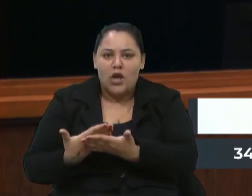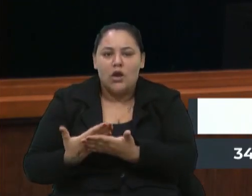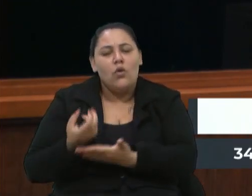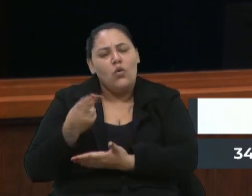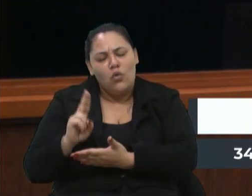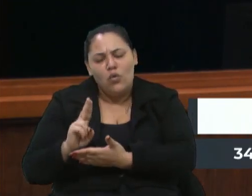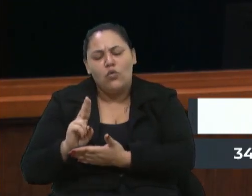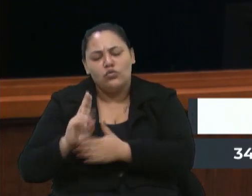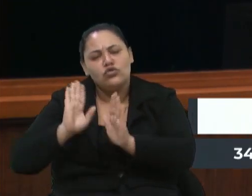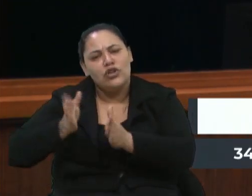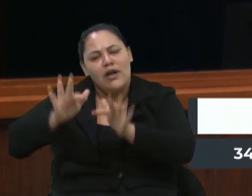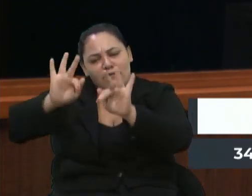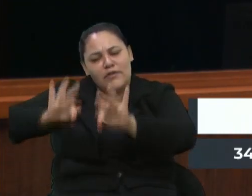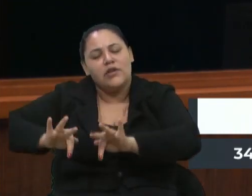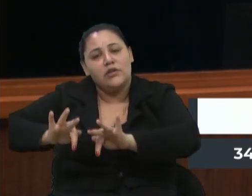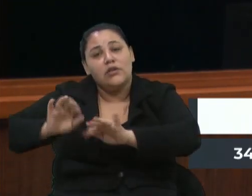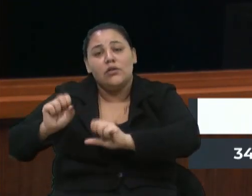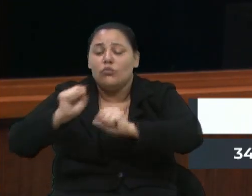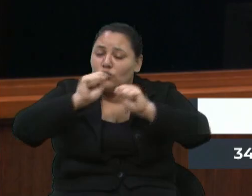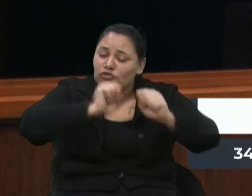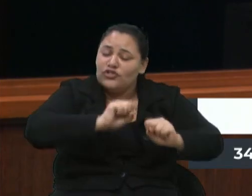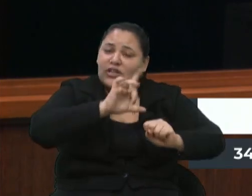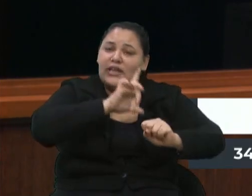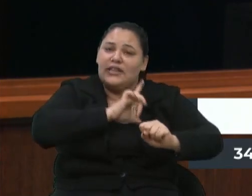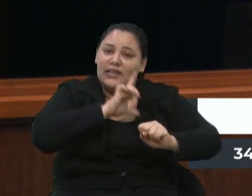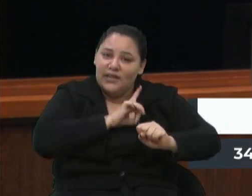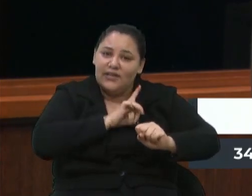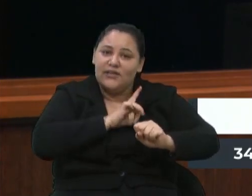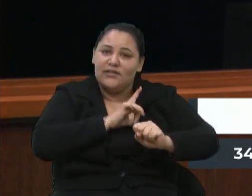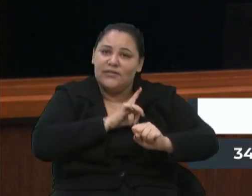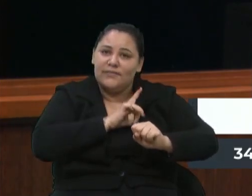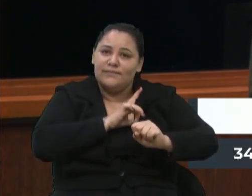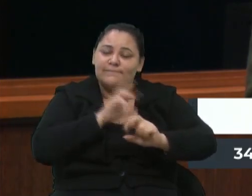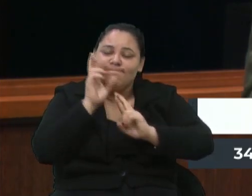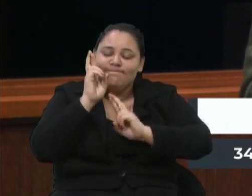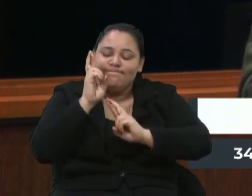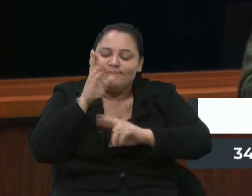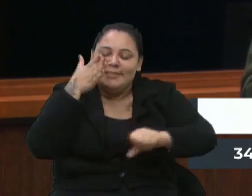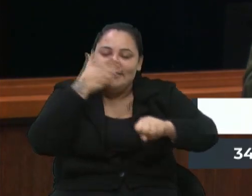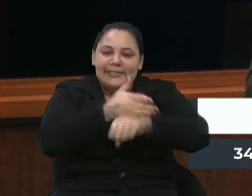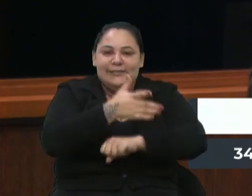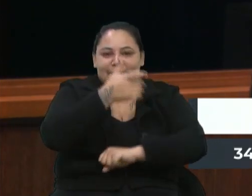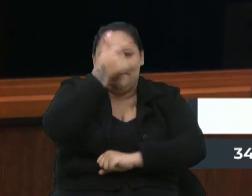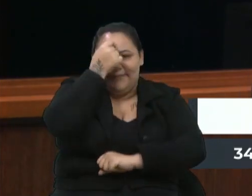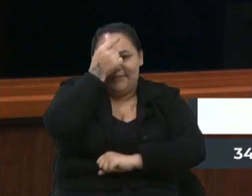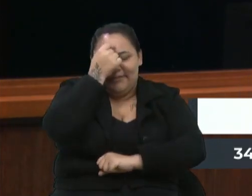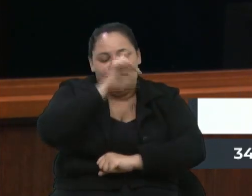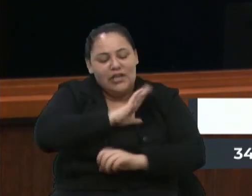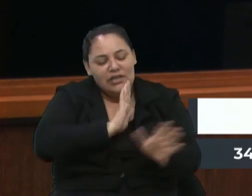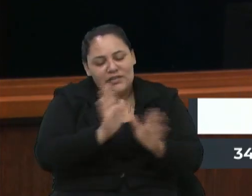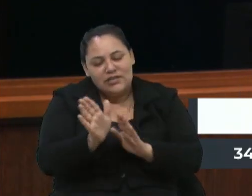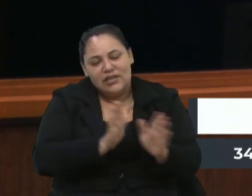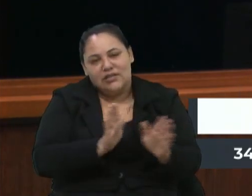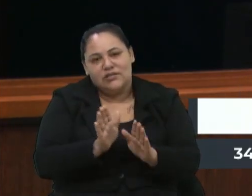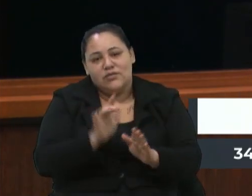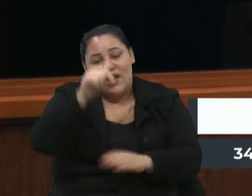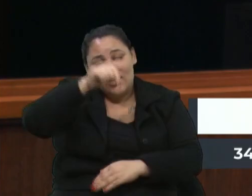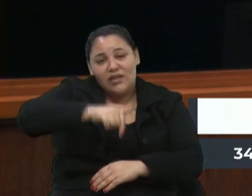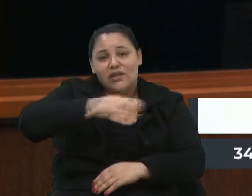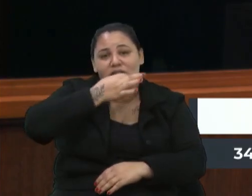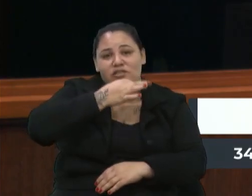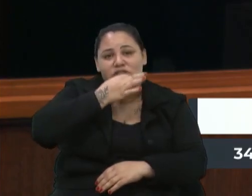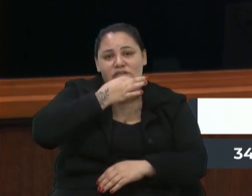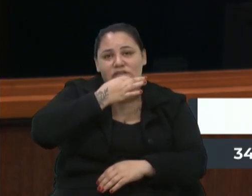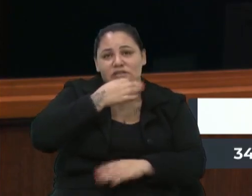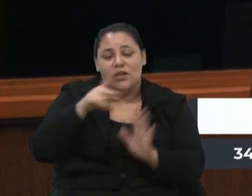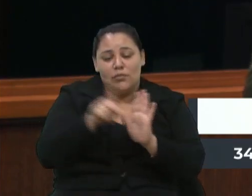ensino médio, que poderiam ter uma perspectiva de entrar para a universidade, tenham acesso na nossa cidade, na nossa